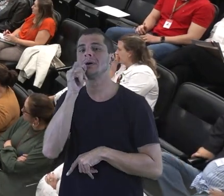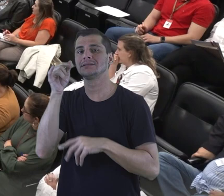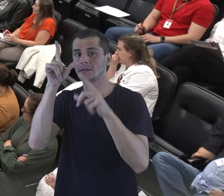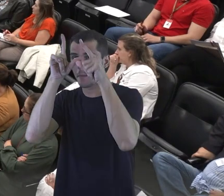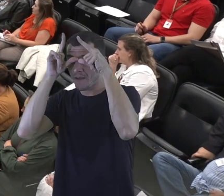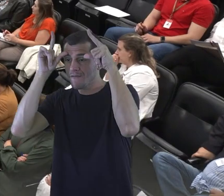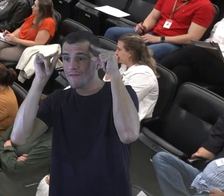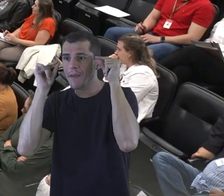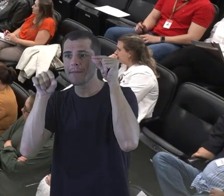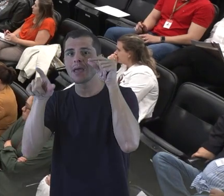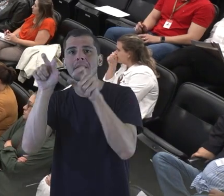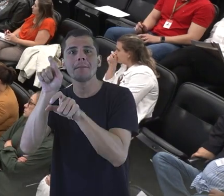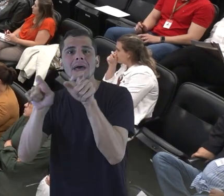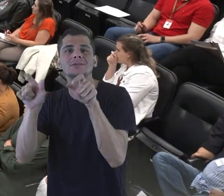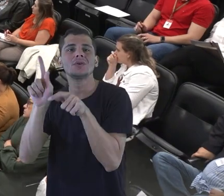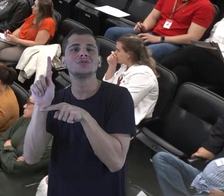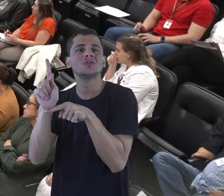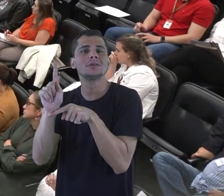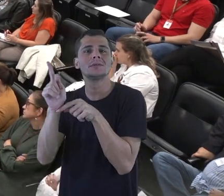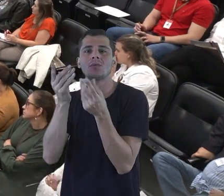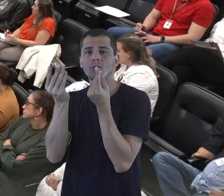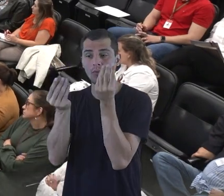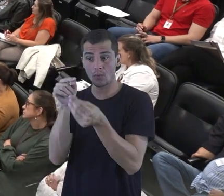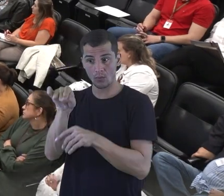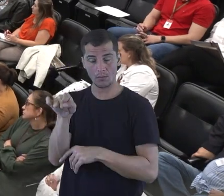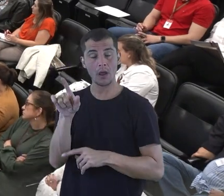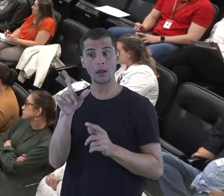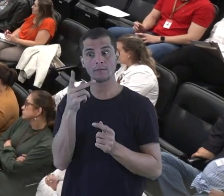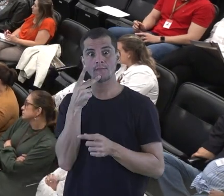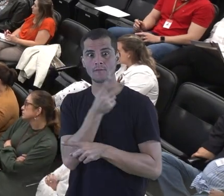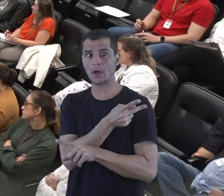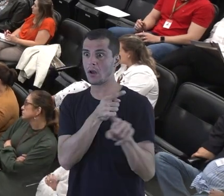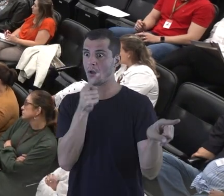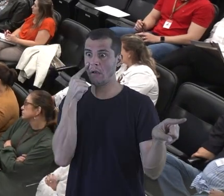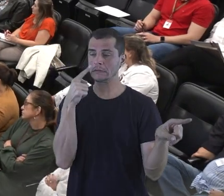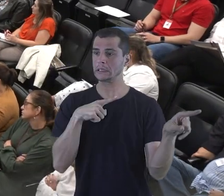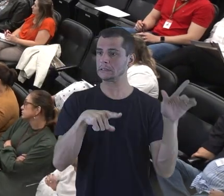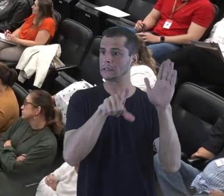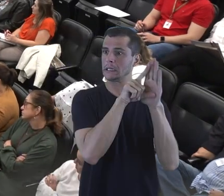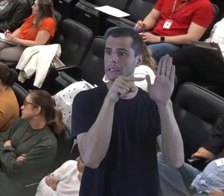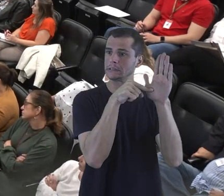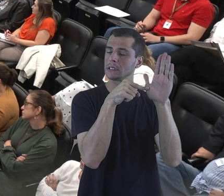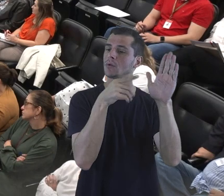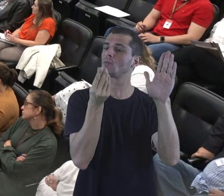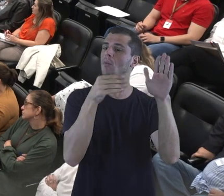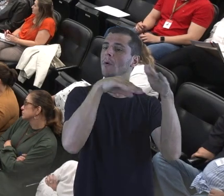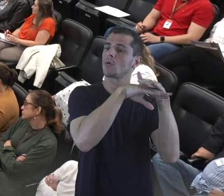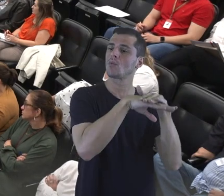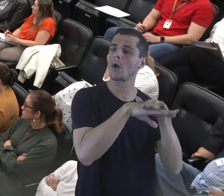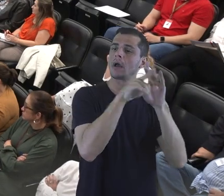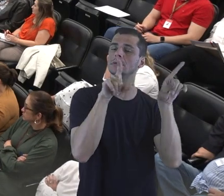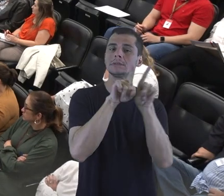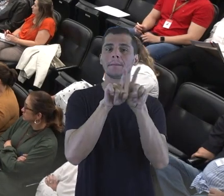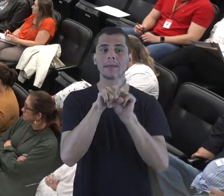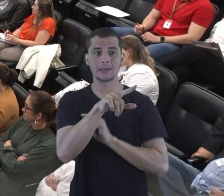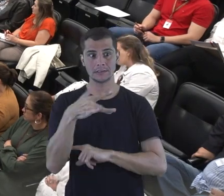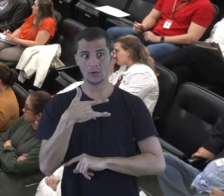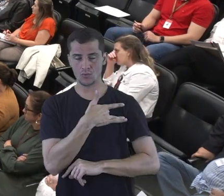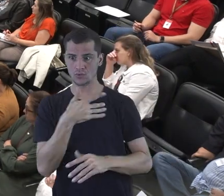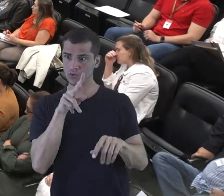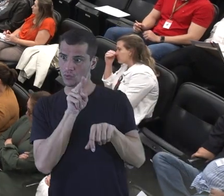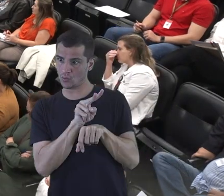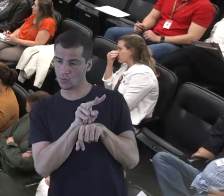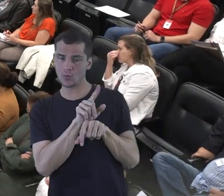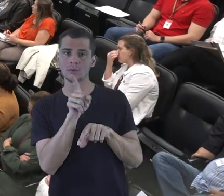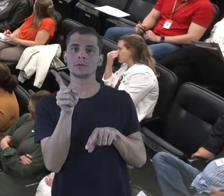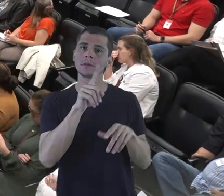na gestão da saúde da assembleia dizer se há legislação melhor o que eu até se há legislação se há tutela da saúde se não há